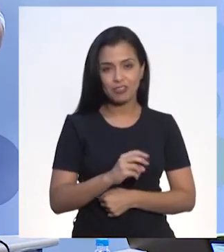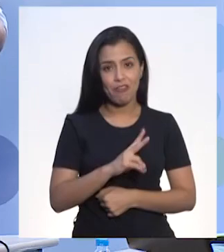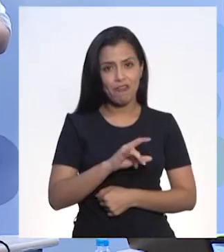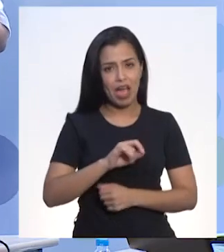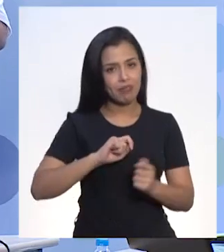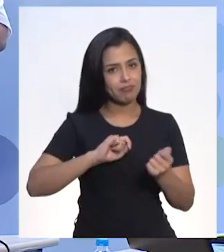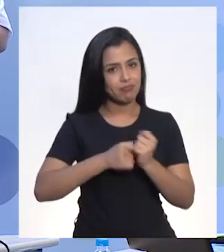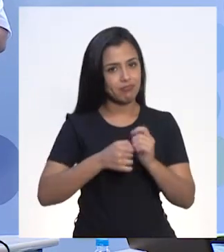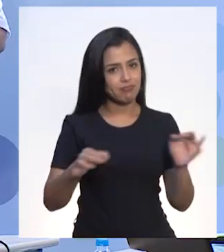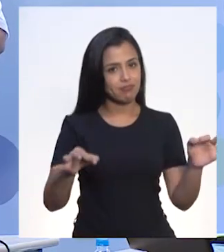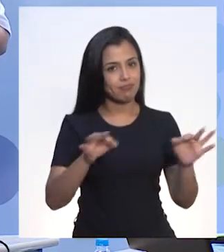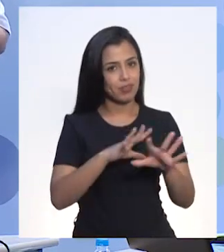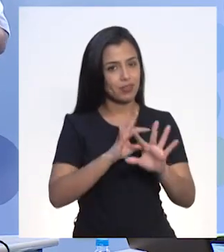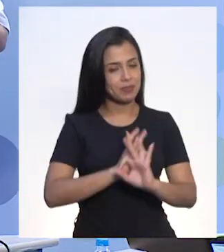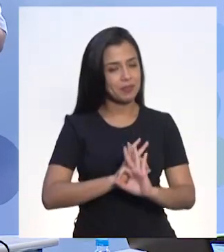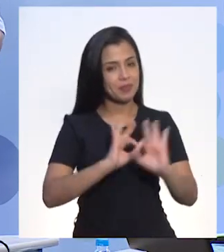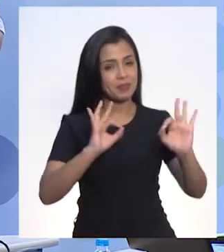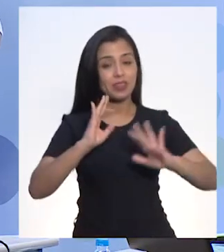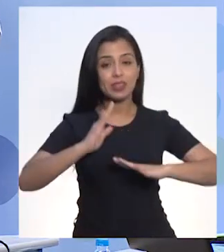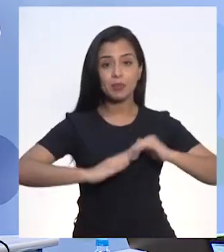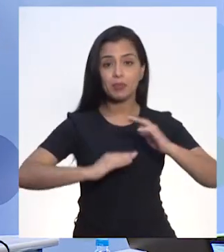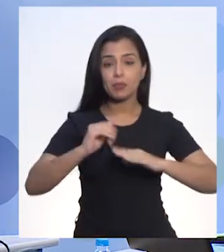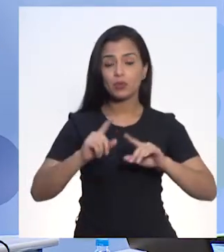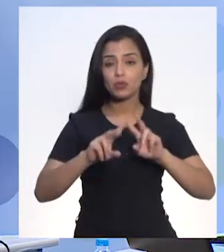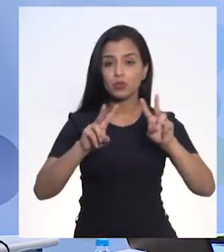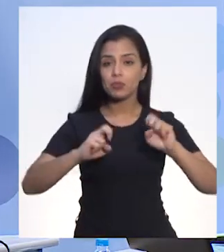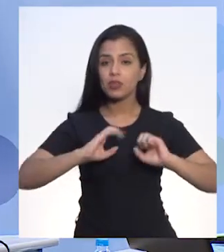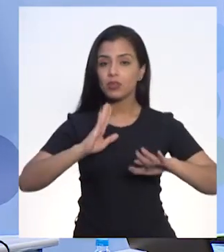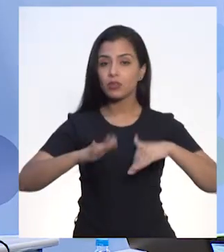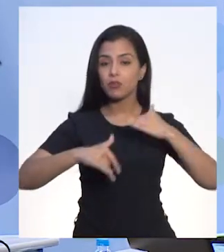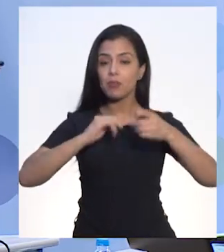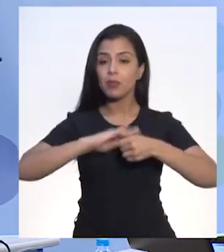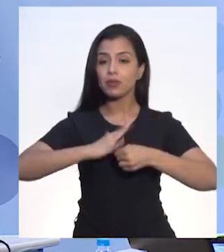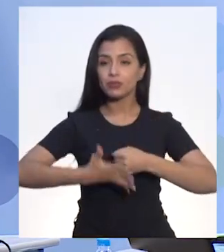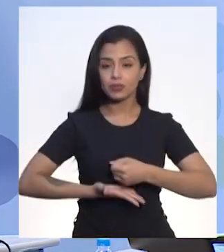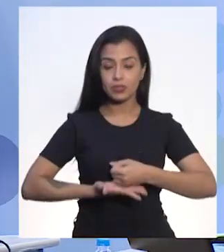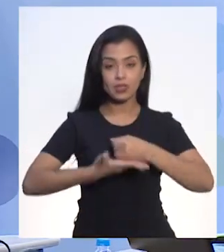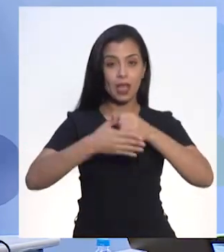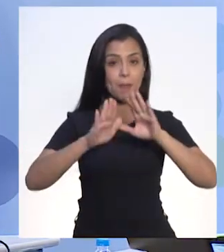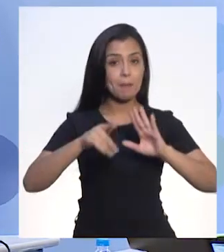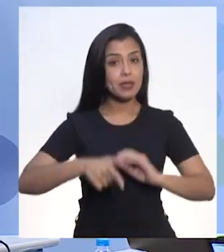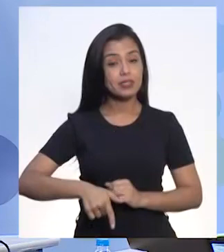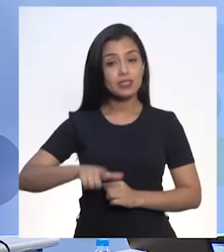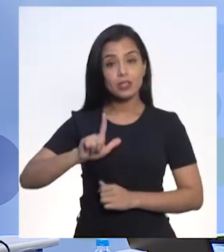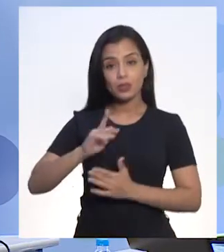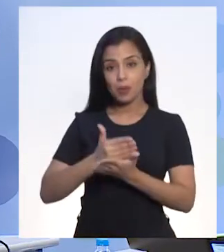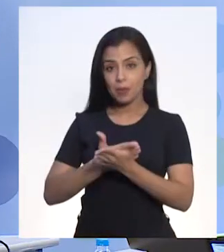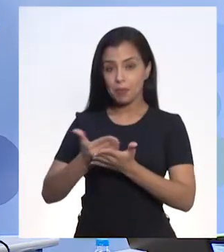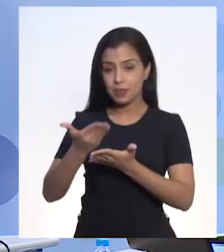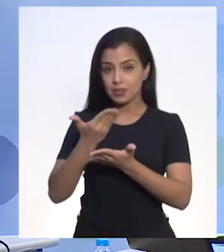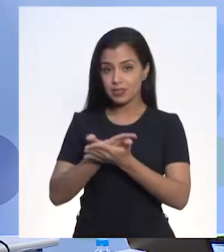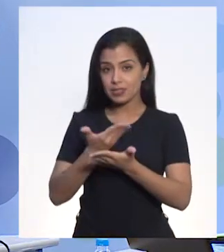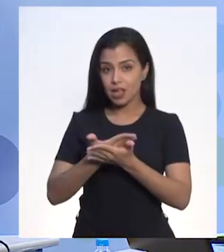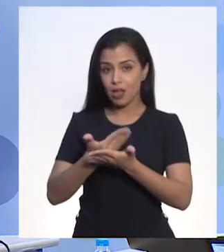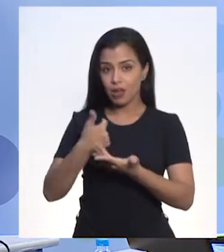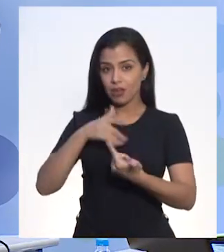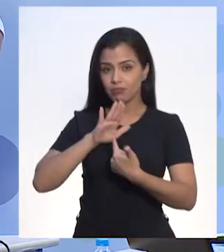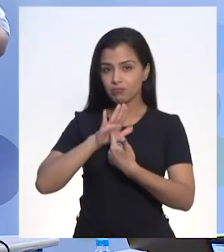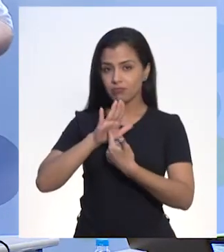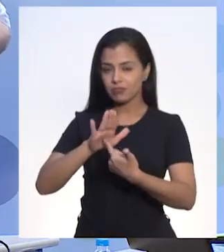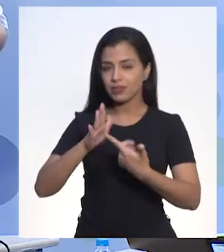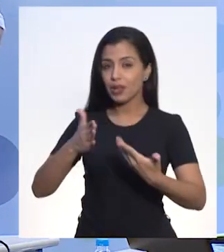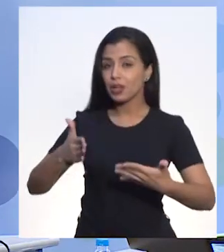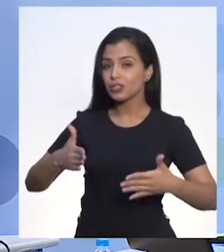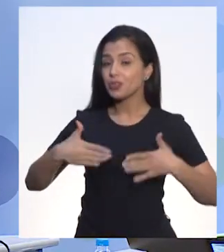ouro, tendo essa habilidade aí que fala do desenvolvimento sustentável. Mas antes de começarmos a aula, trouxe aqui uma surpresa